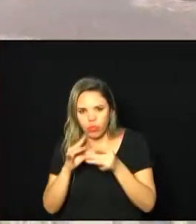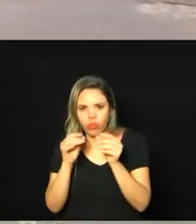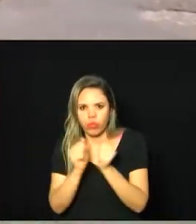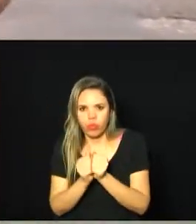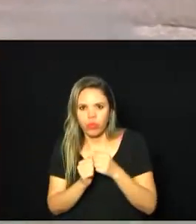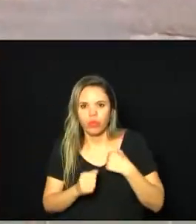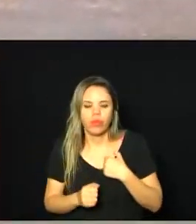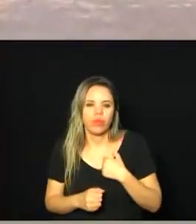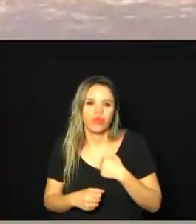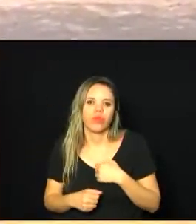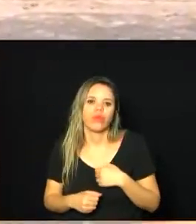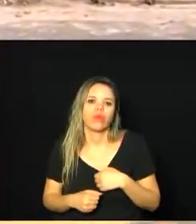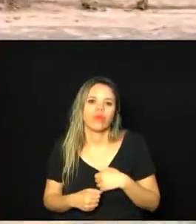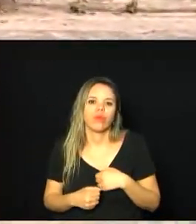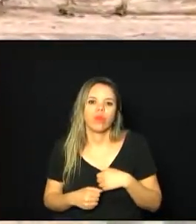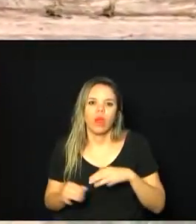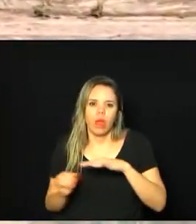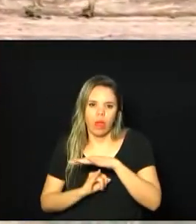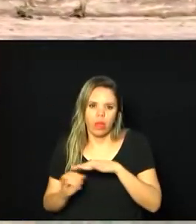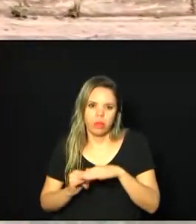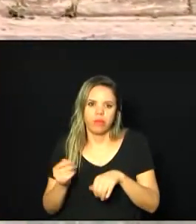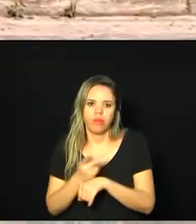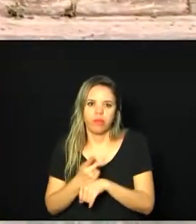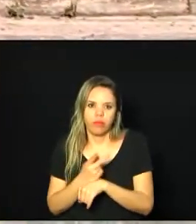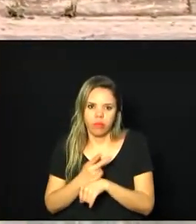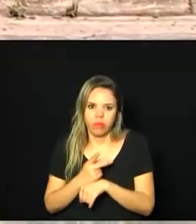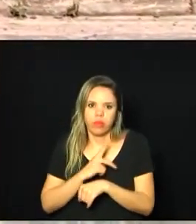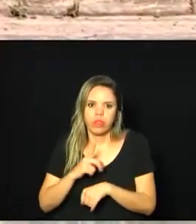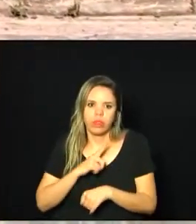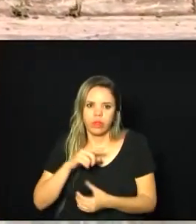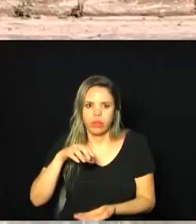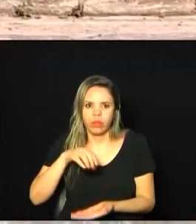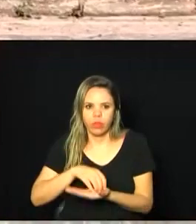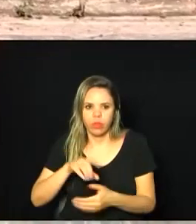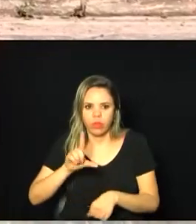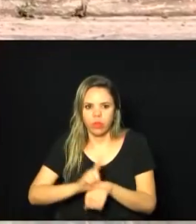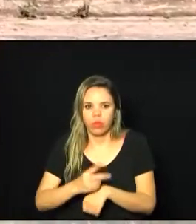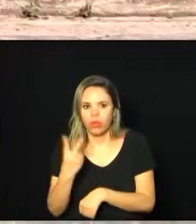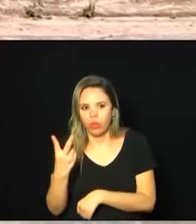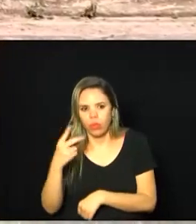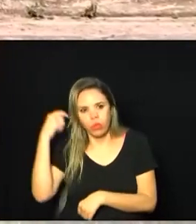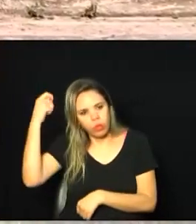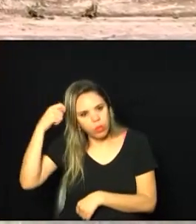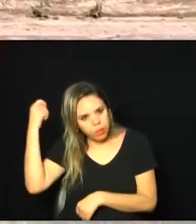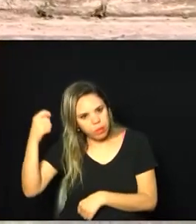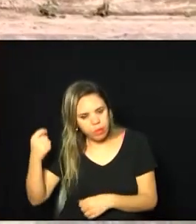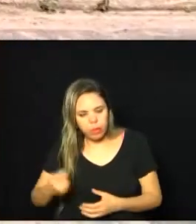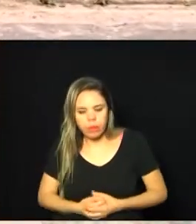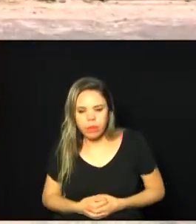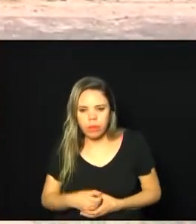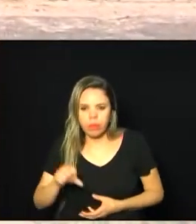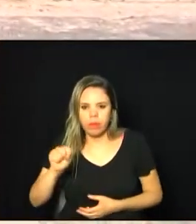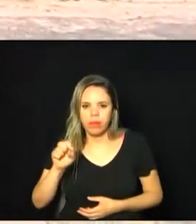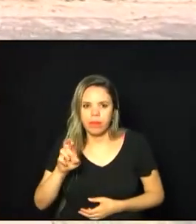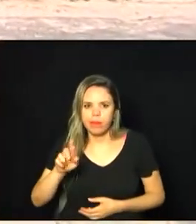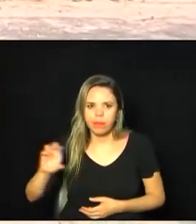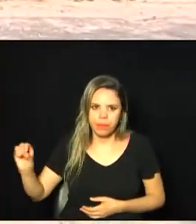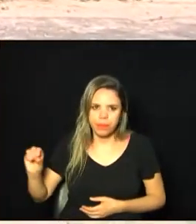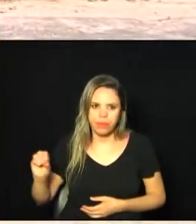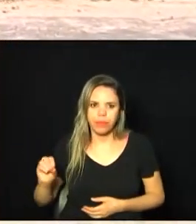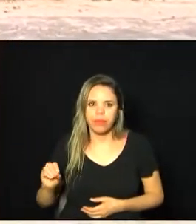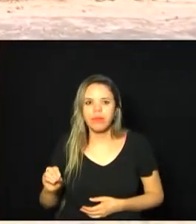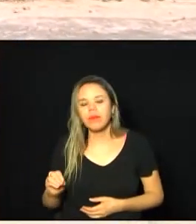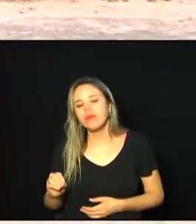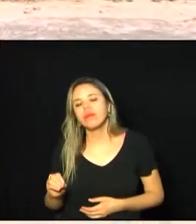A Nilza, junto com a Casa do Pavão, nos procurou. Eu tenho um estúdio com mais 2 artistas, né? Que é o Sérgio Campelo e